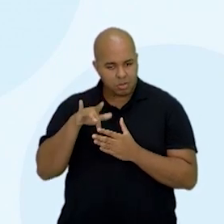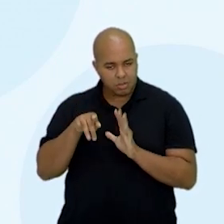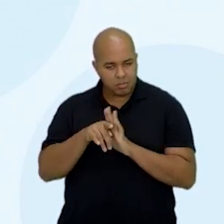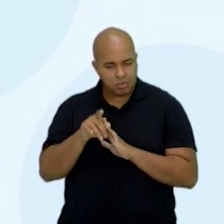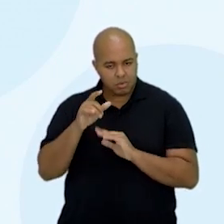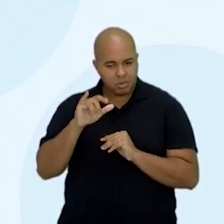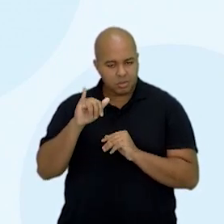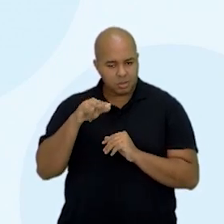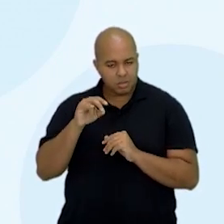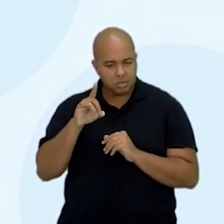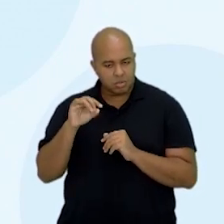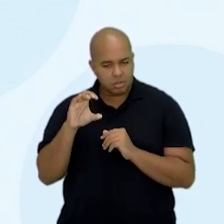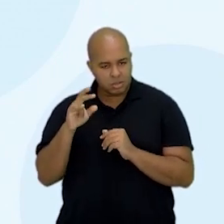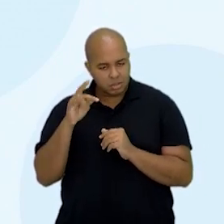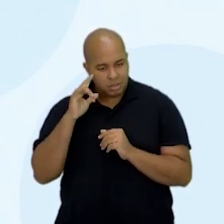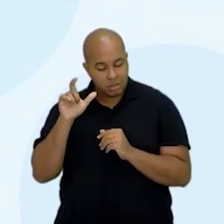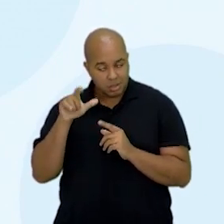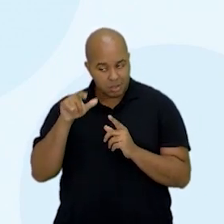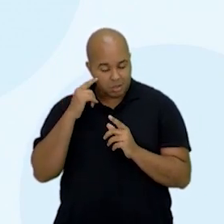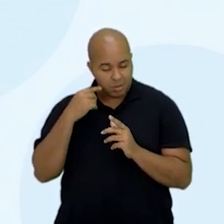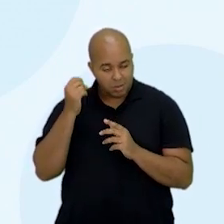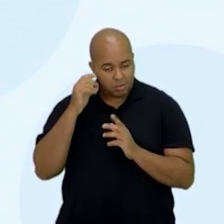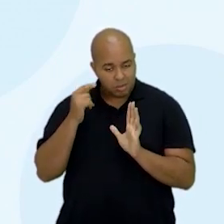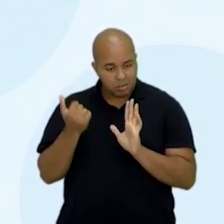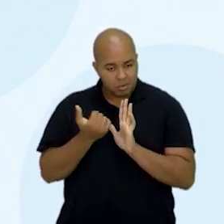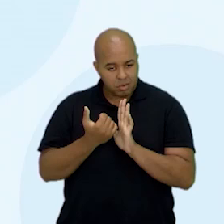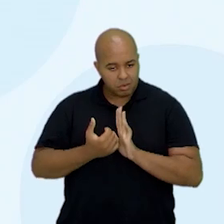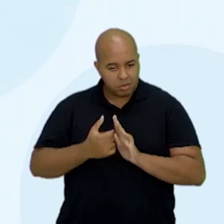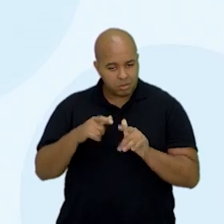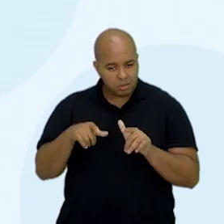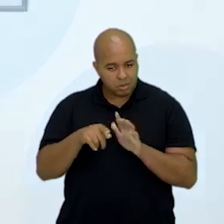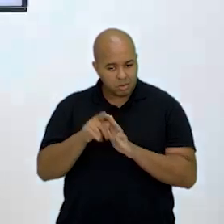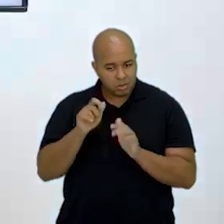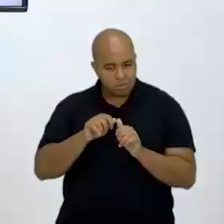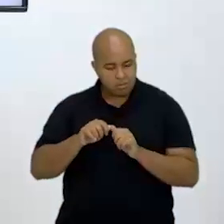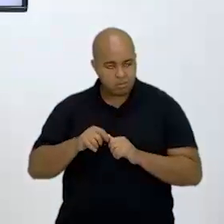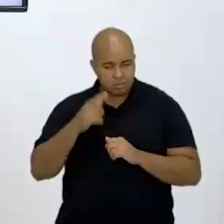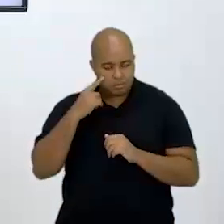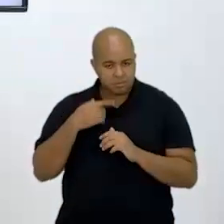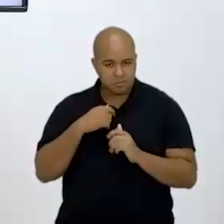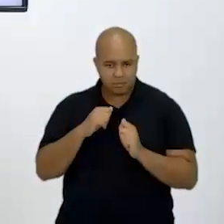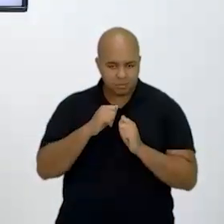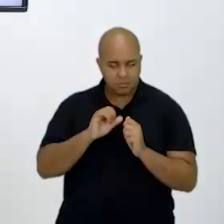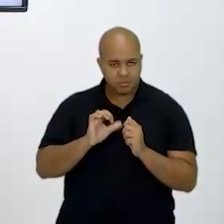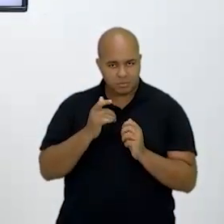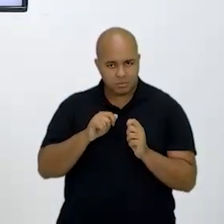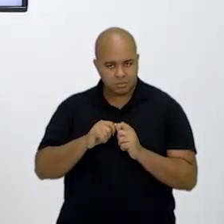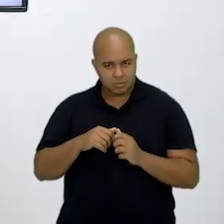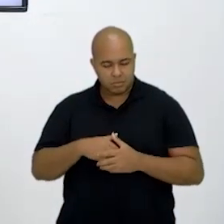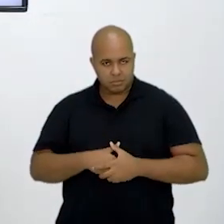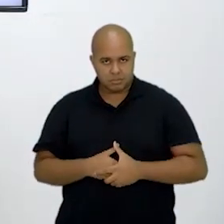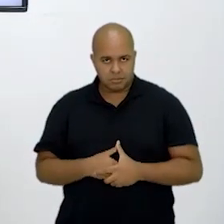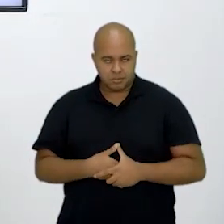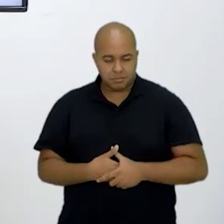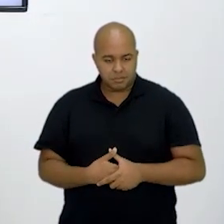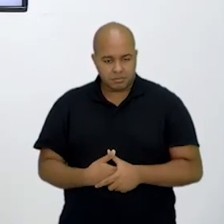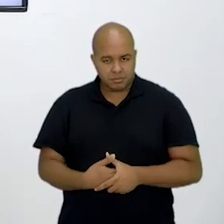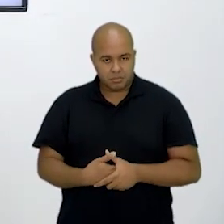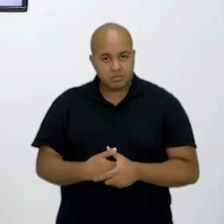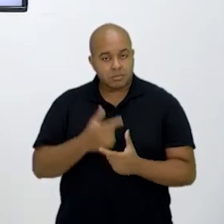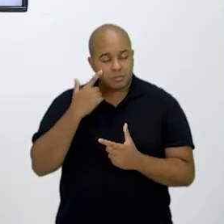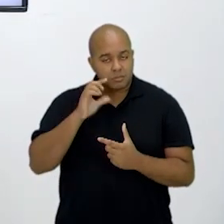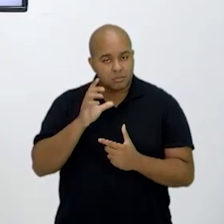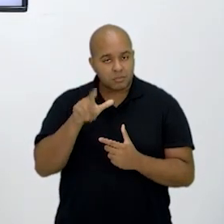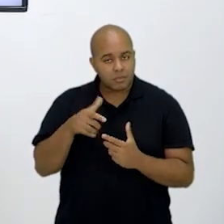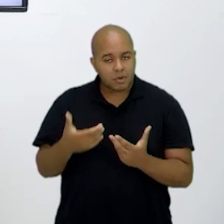da Indochina Então essa é a nota cultural sobre esse local onde foi onde as entrevistas foram feitas Então o que vai acontecer